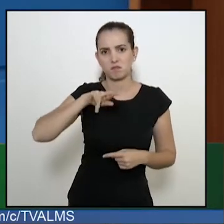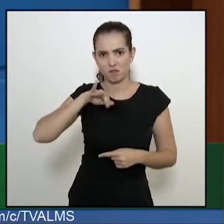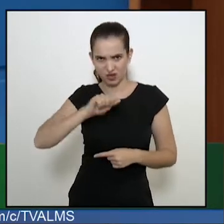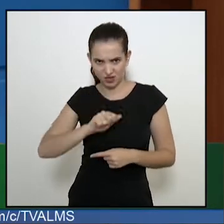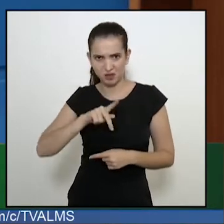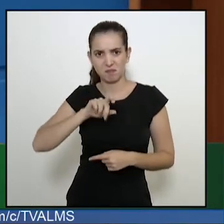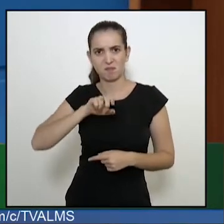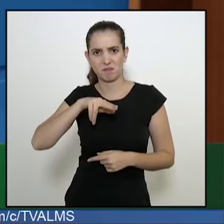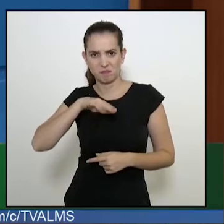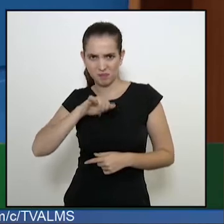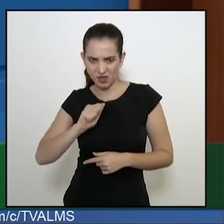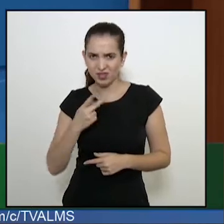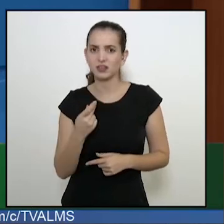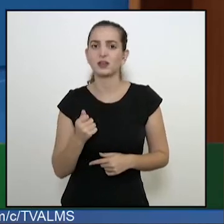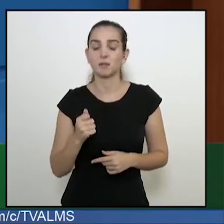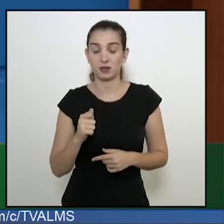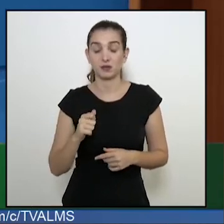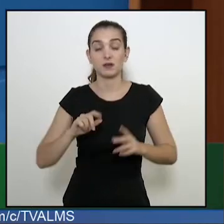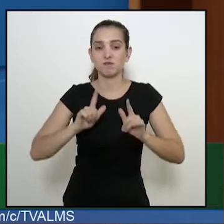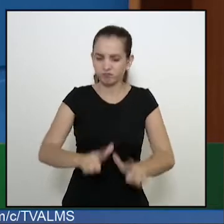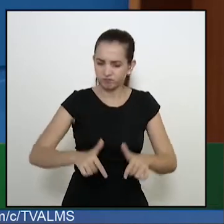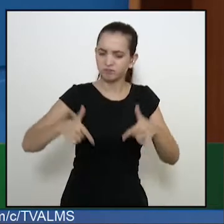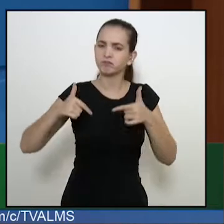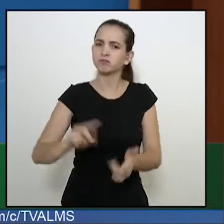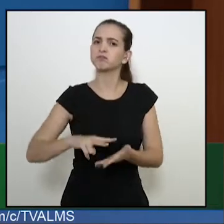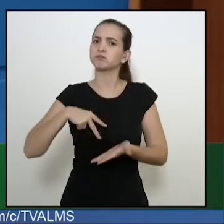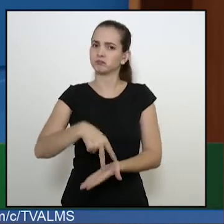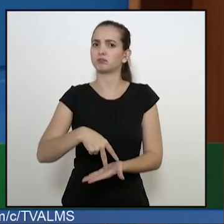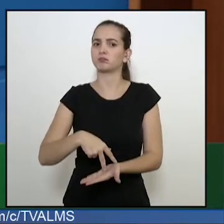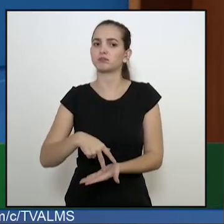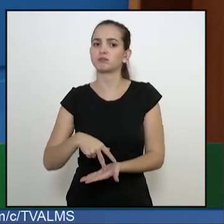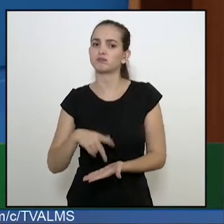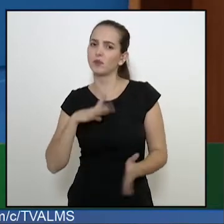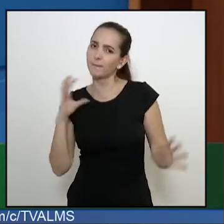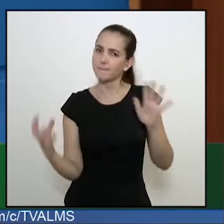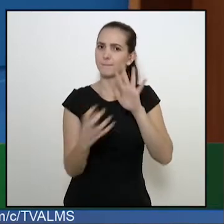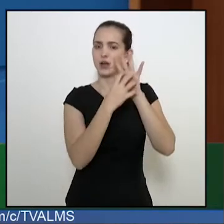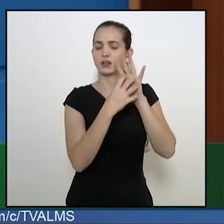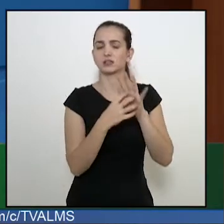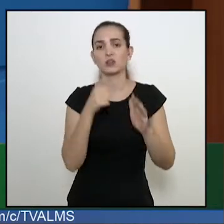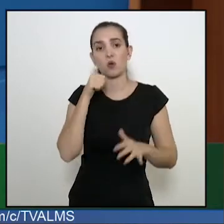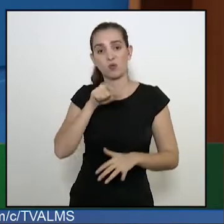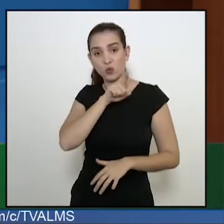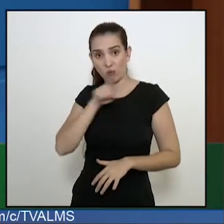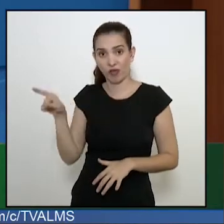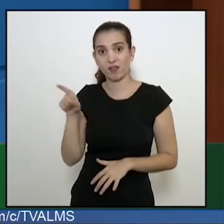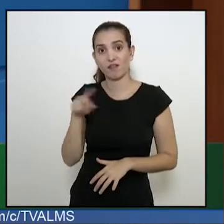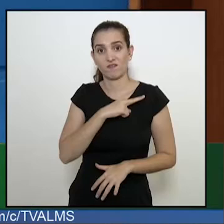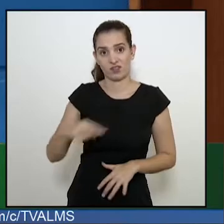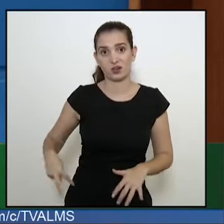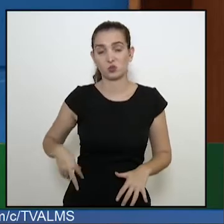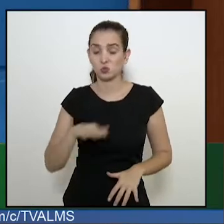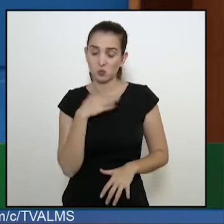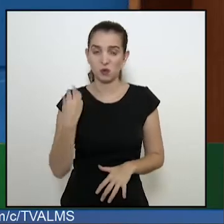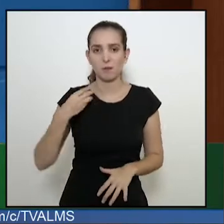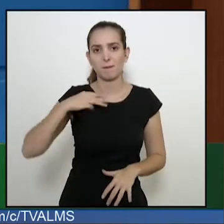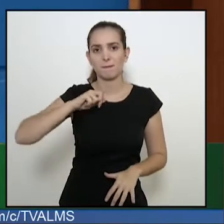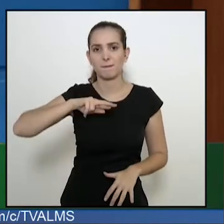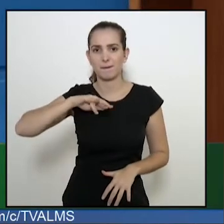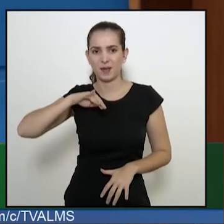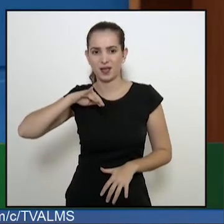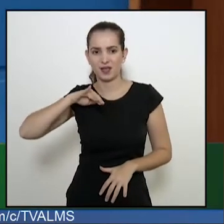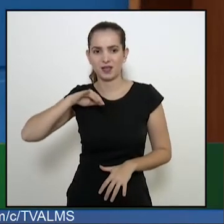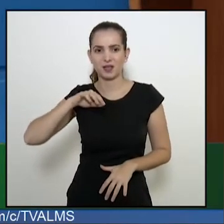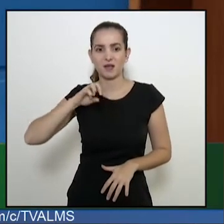símbolo. Que a morte dessa vereadora do PSOL do Rio de Janeiro seja um símbolo do basta, do chega. Porque